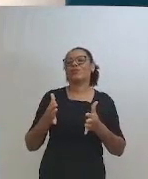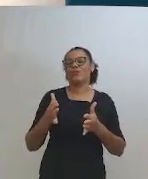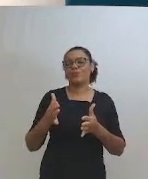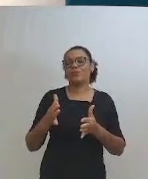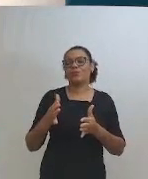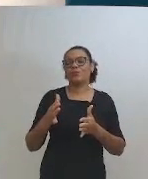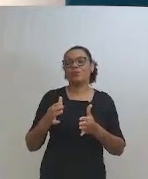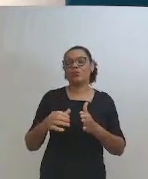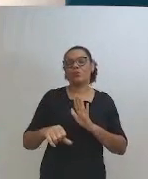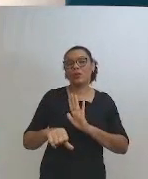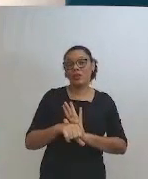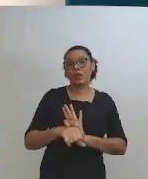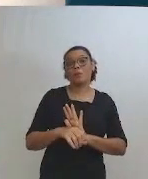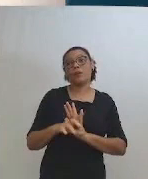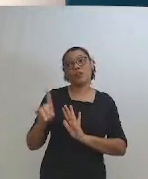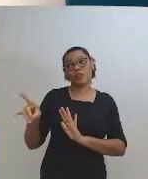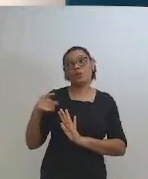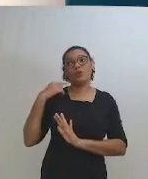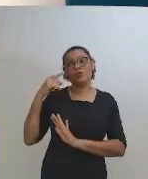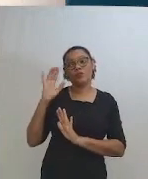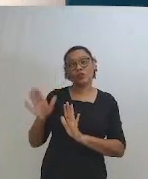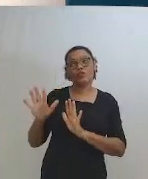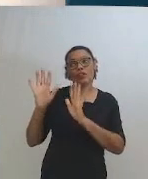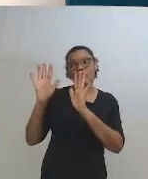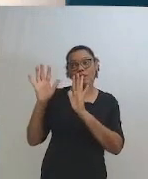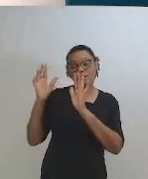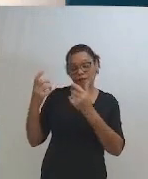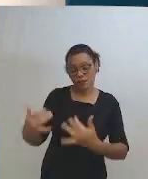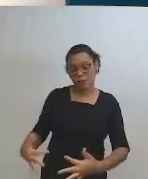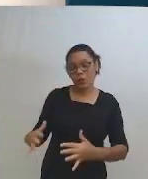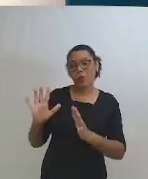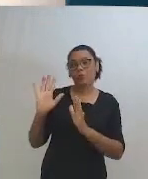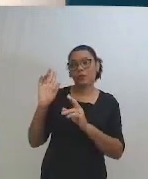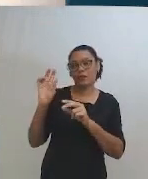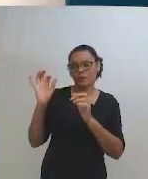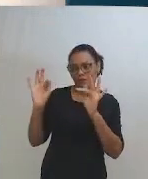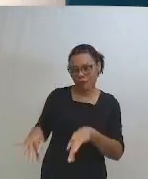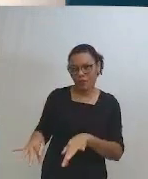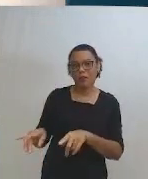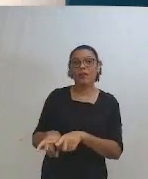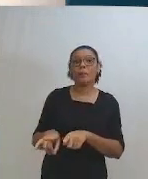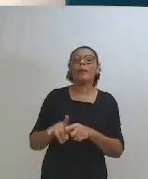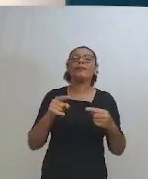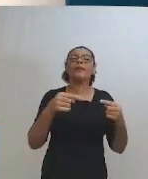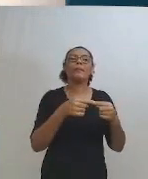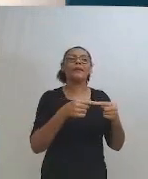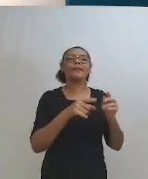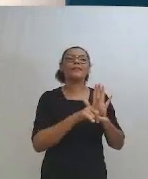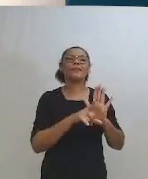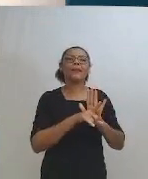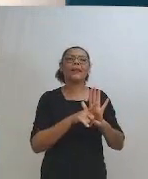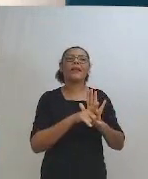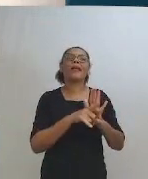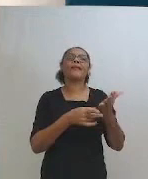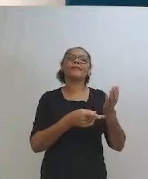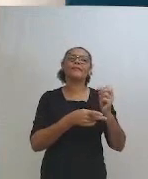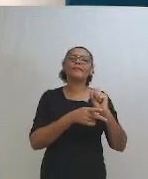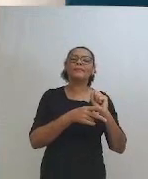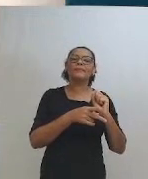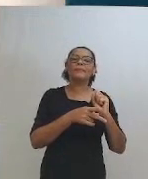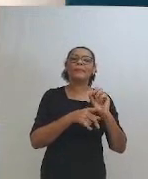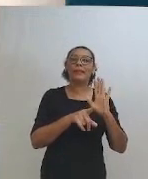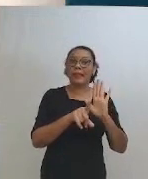encerrado, e pela garantia da aplicação da lei penal aqui no caso. Então, se o paciente é inocente, que